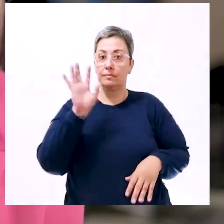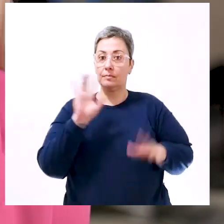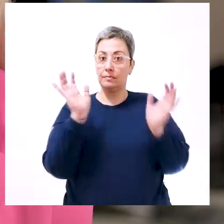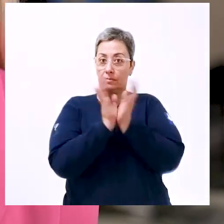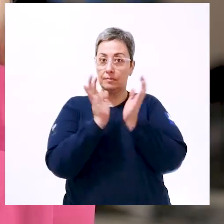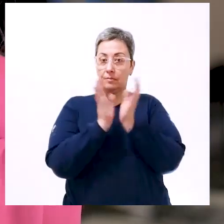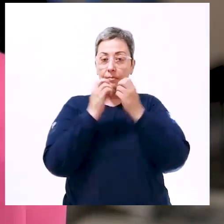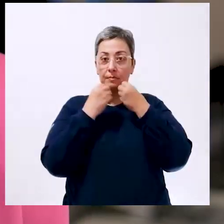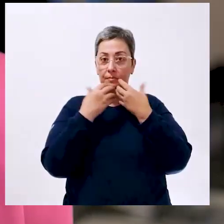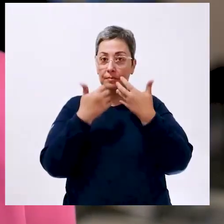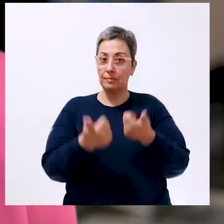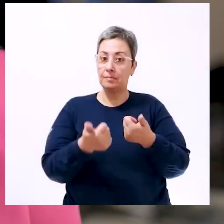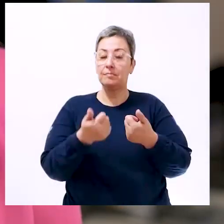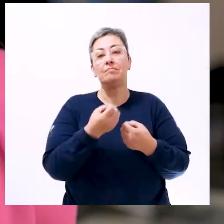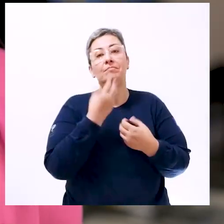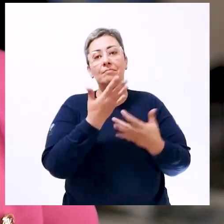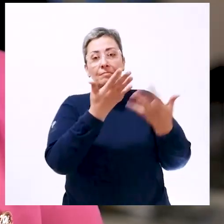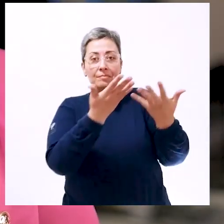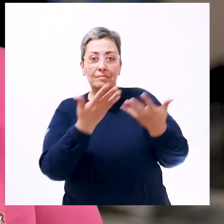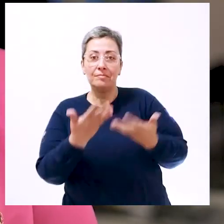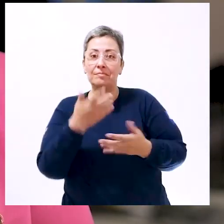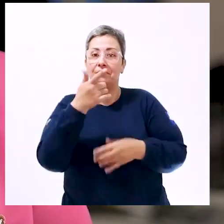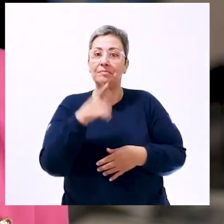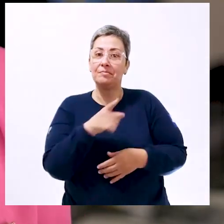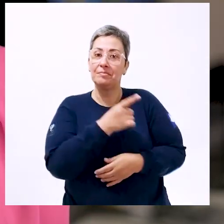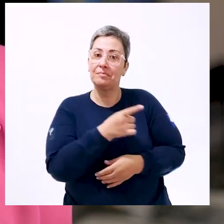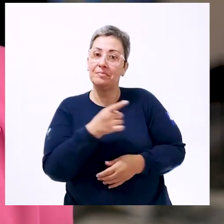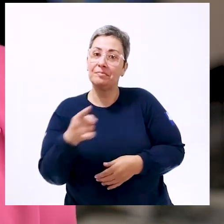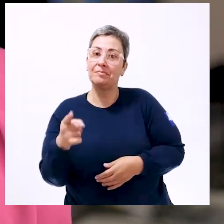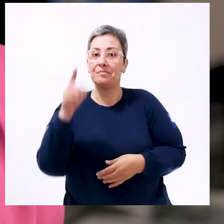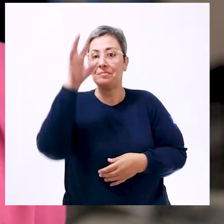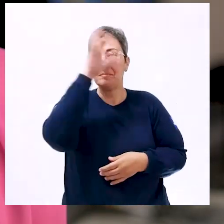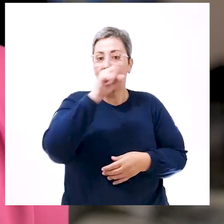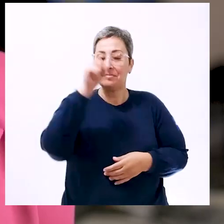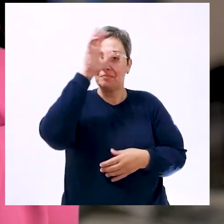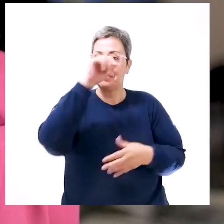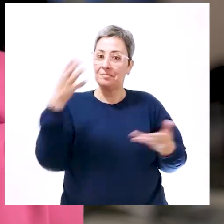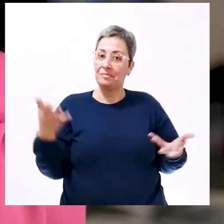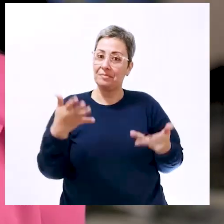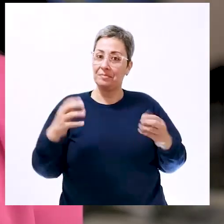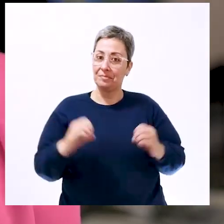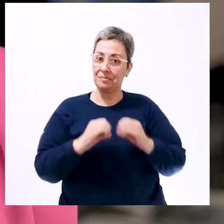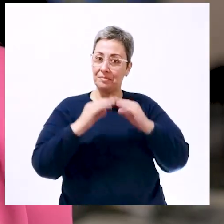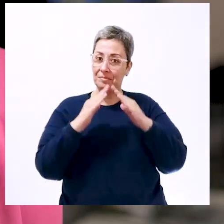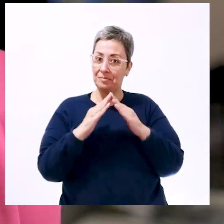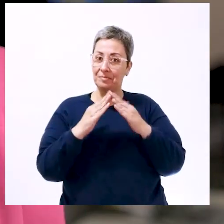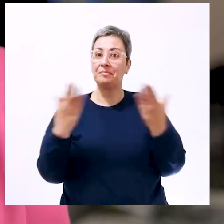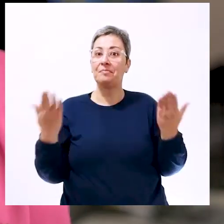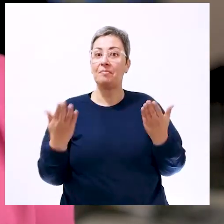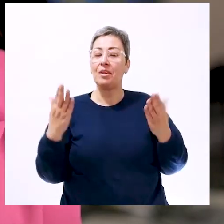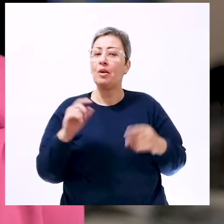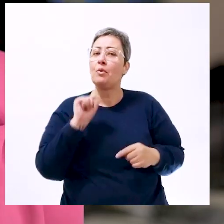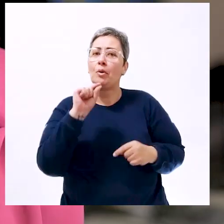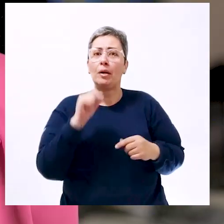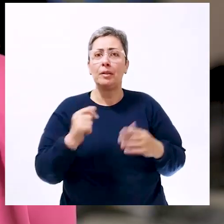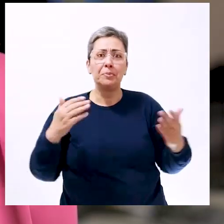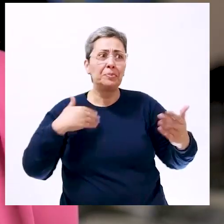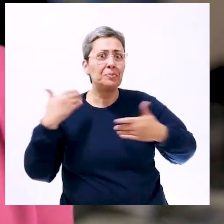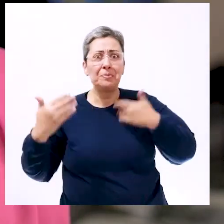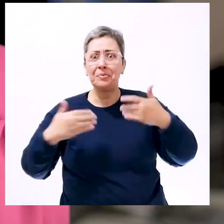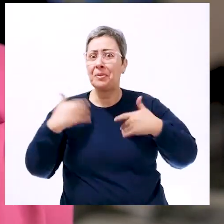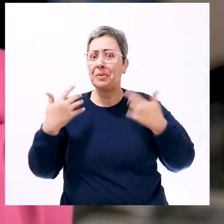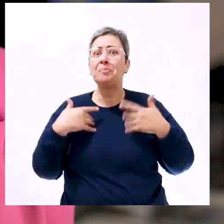Oi, turminha! Como vocês estão? Sejam todos muito bem-vindos a mais uma semana de aprendizagens aqui no nosso